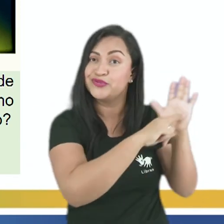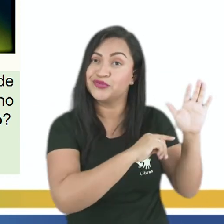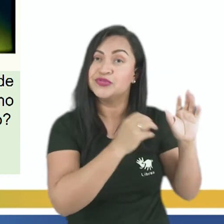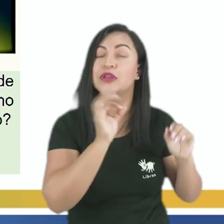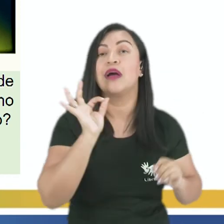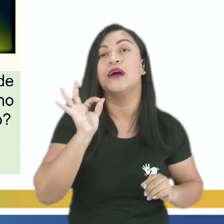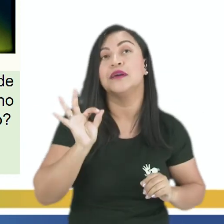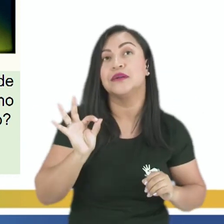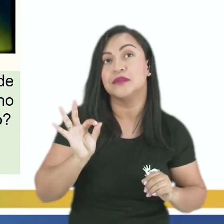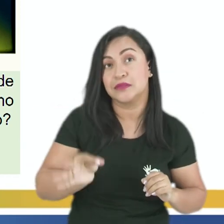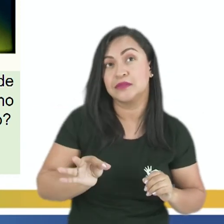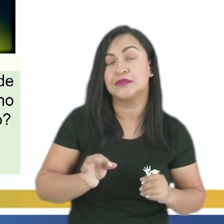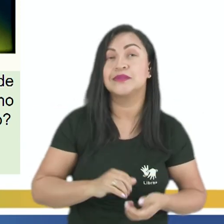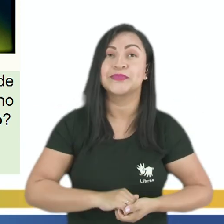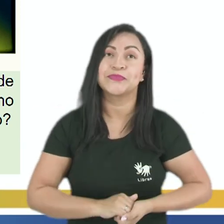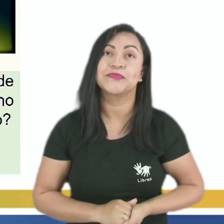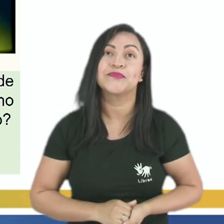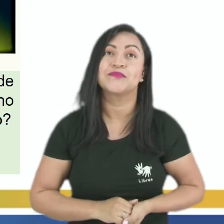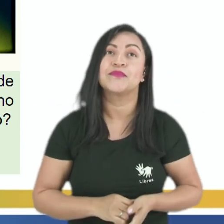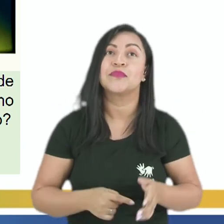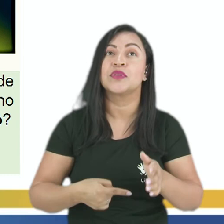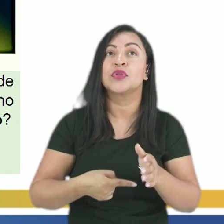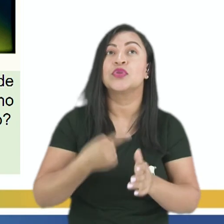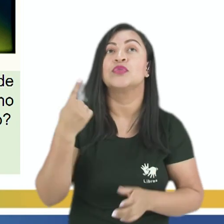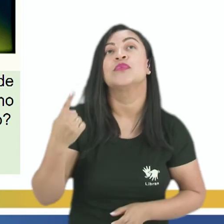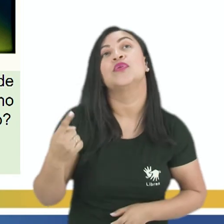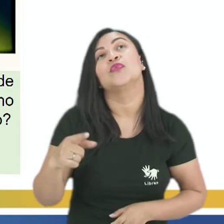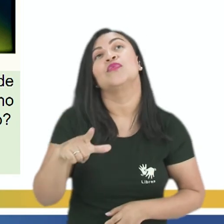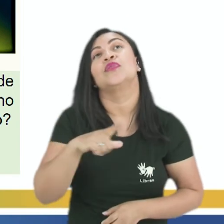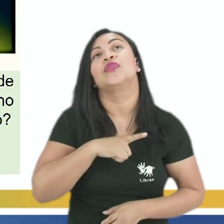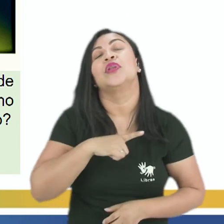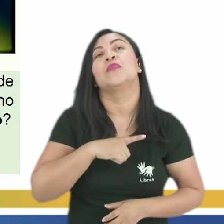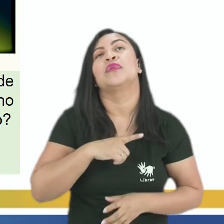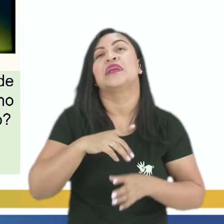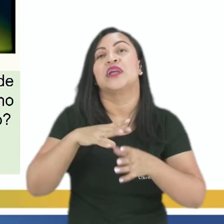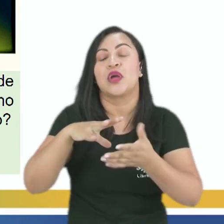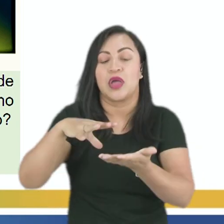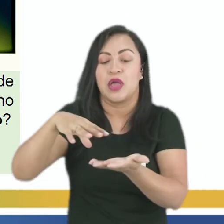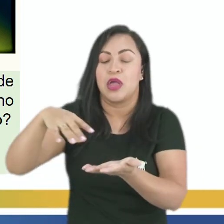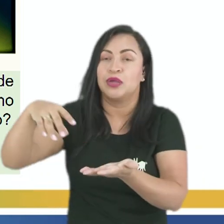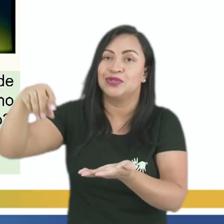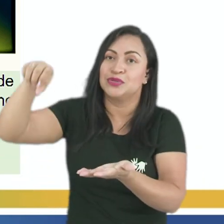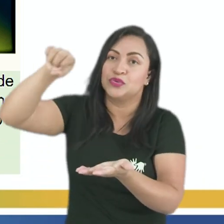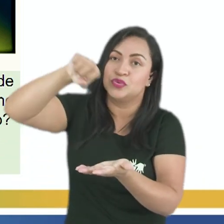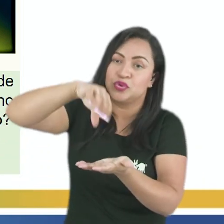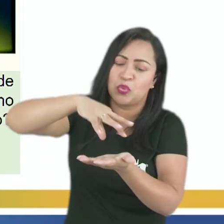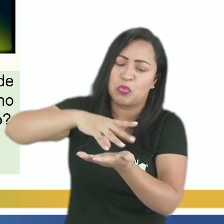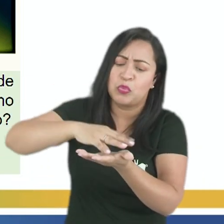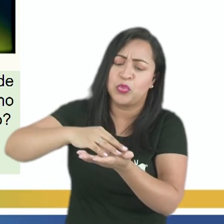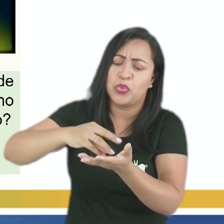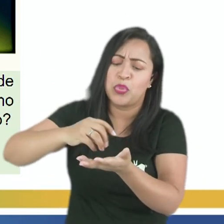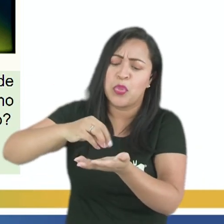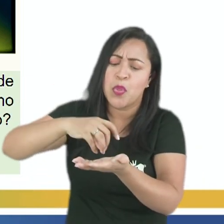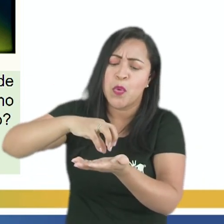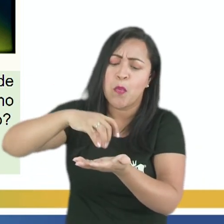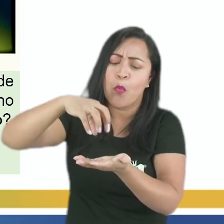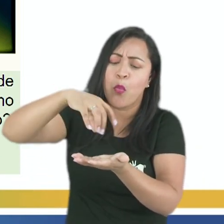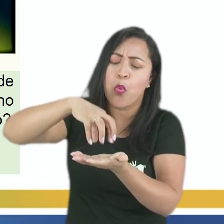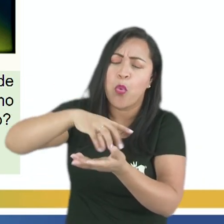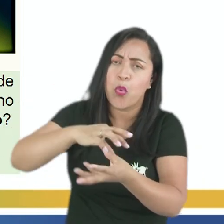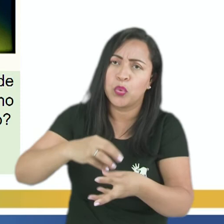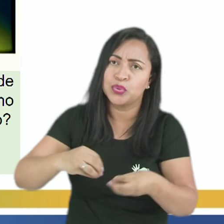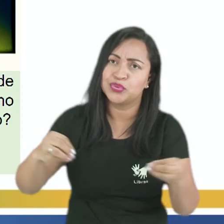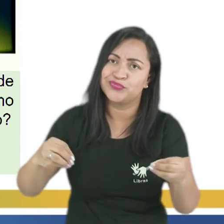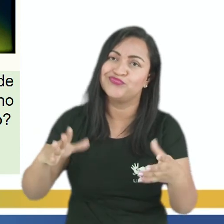que corresponde às corretas. Número 1. Tem poder corrosivo. Tá, maioria dos ácidos e